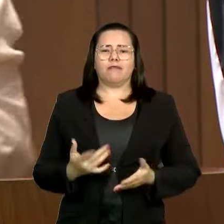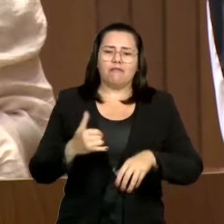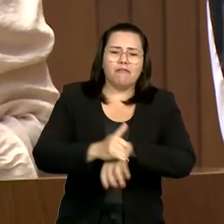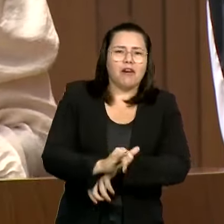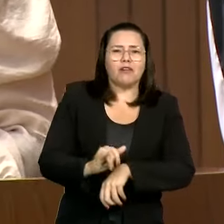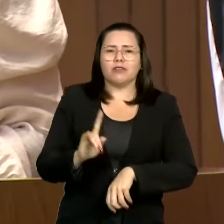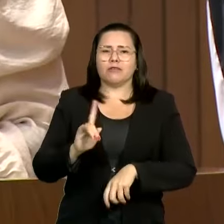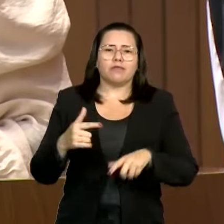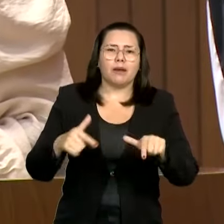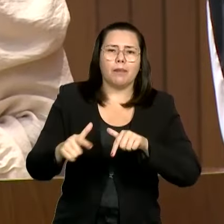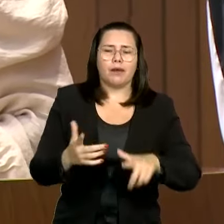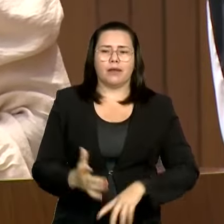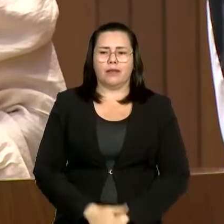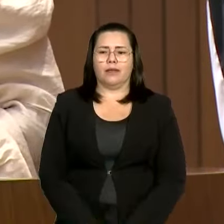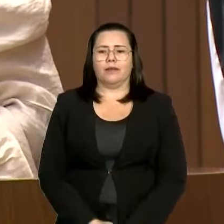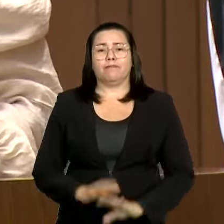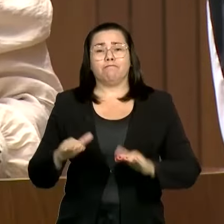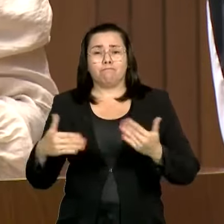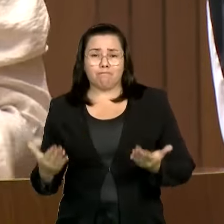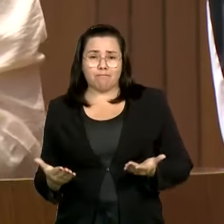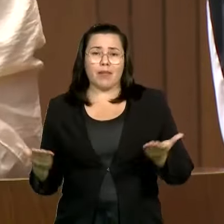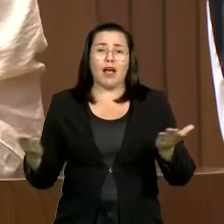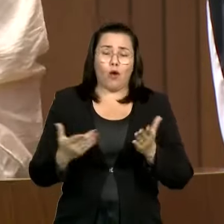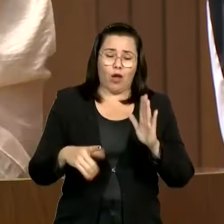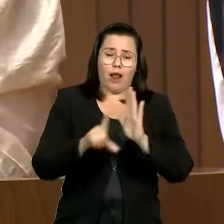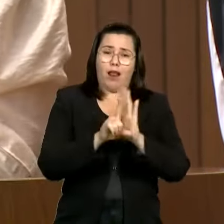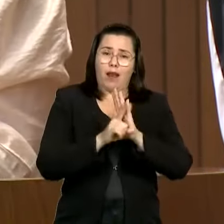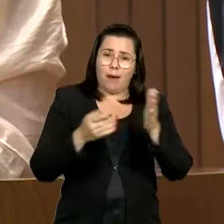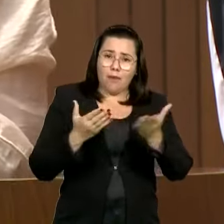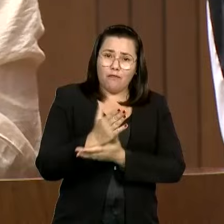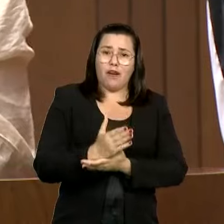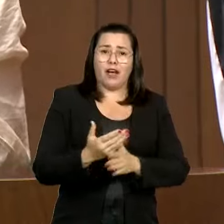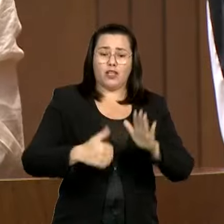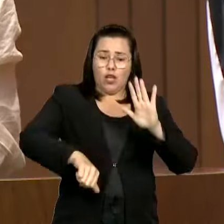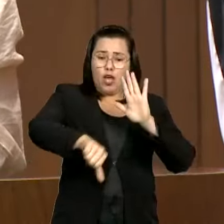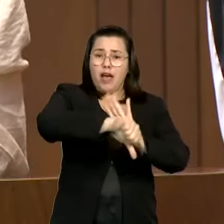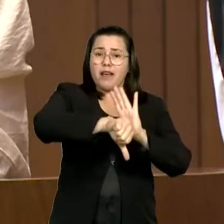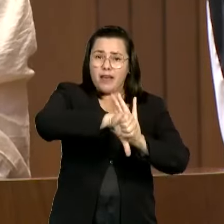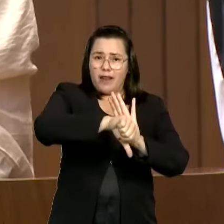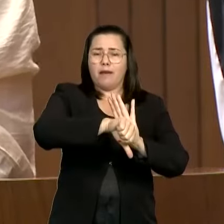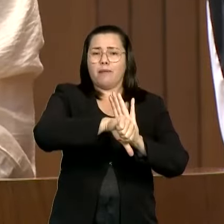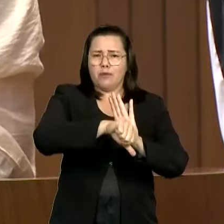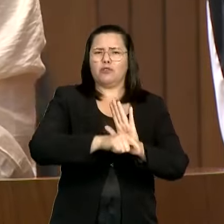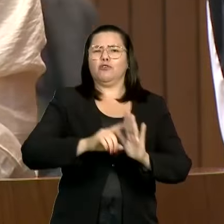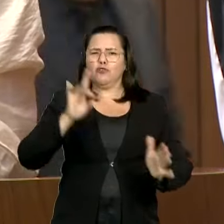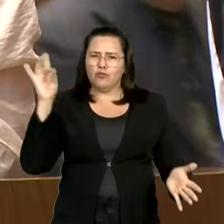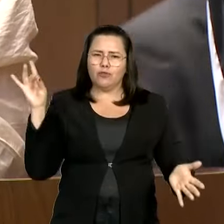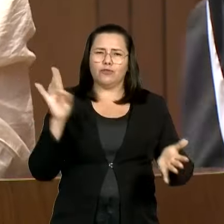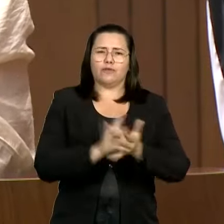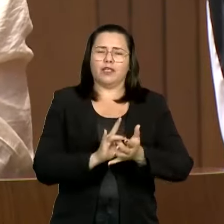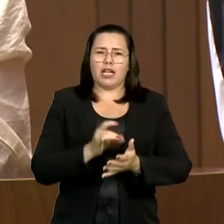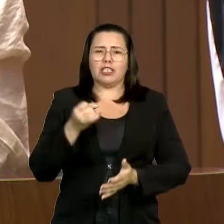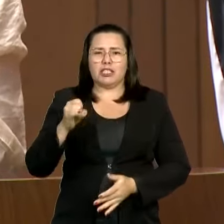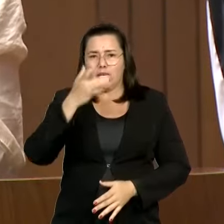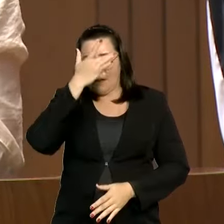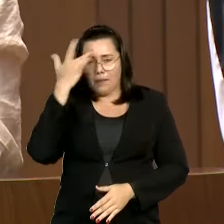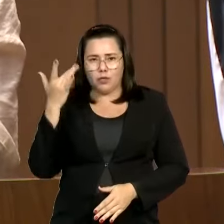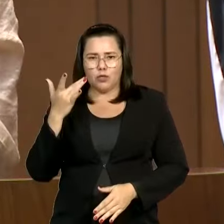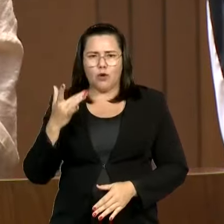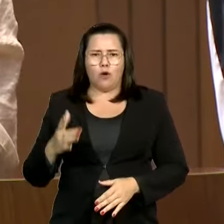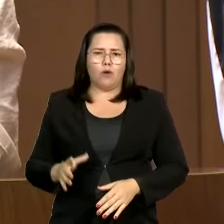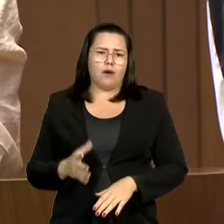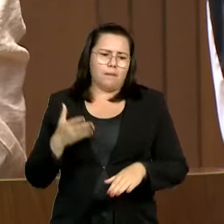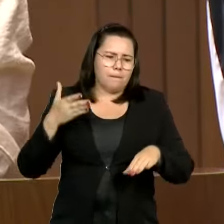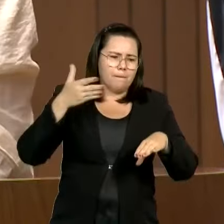né foram endurecidas foi aprovado um pacote de medidas que vão endurecer as regras e